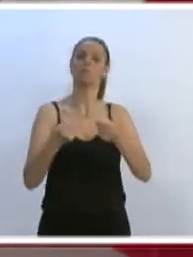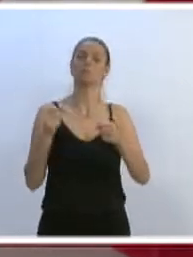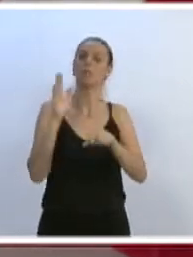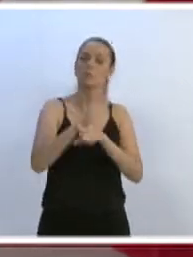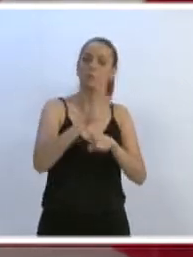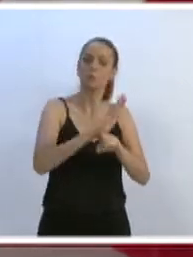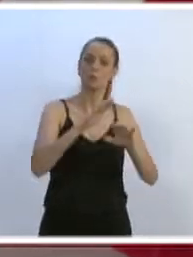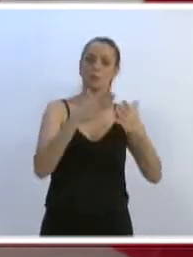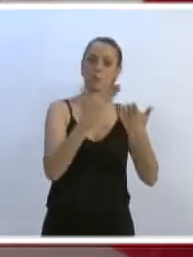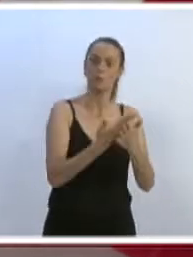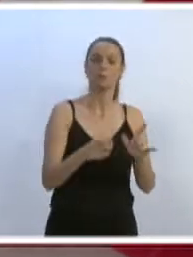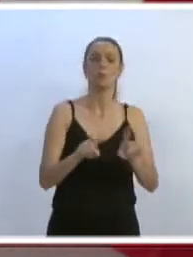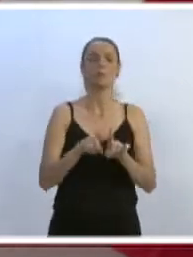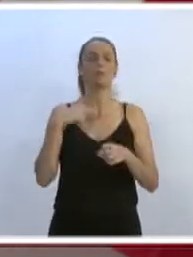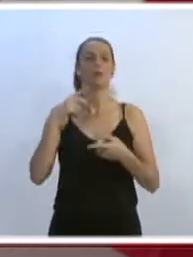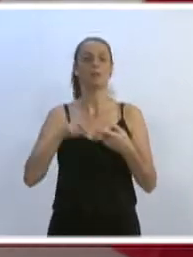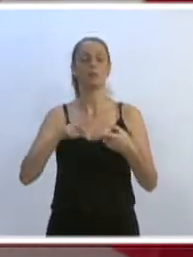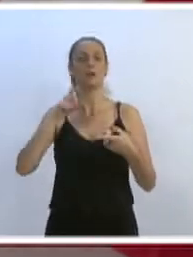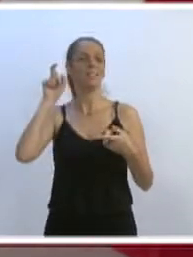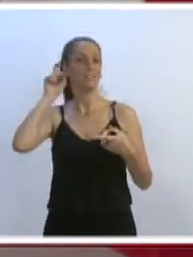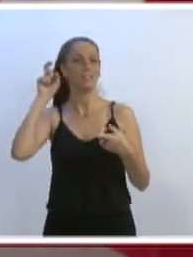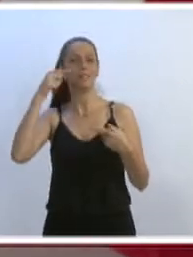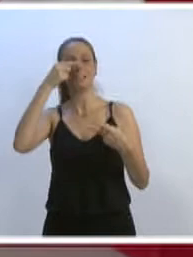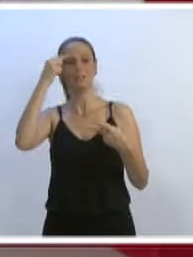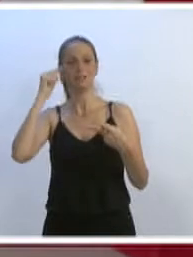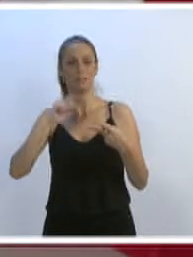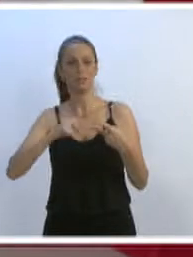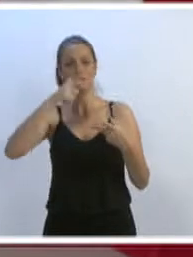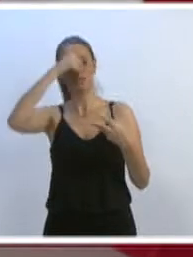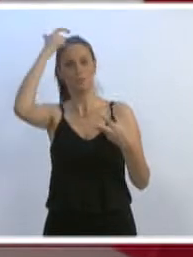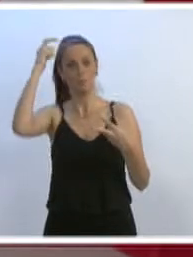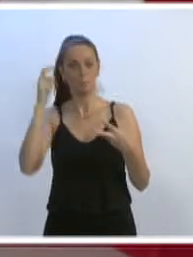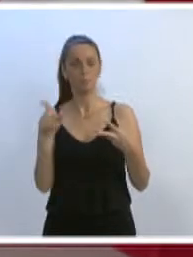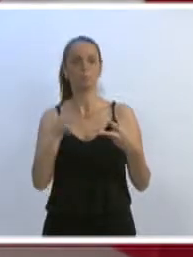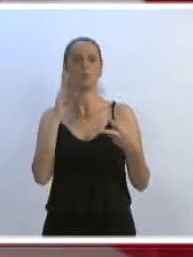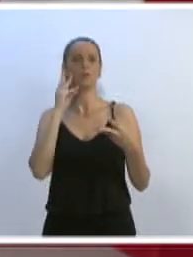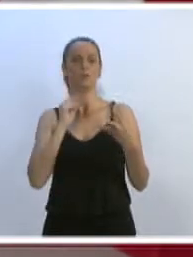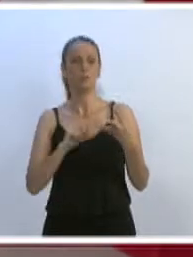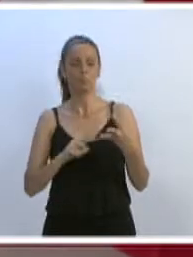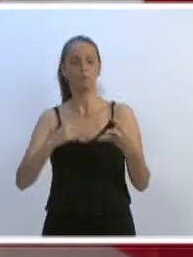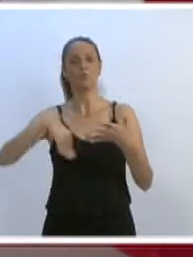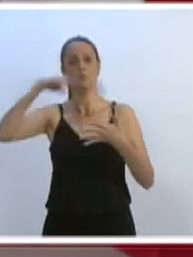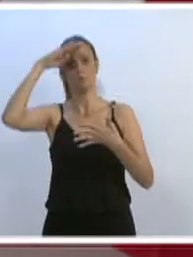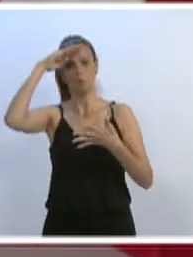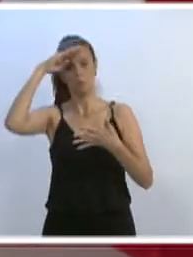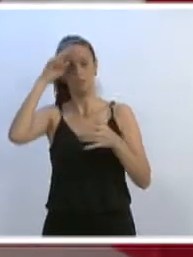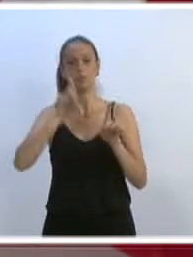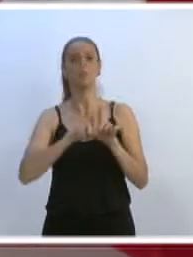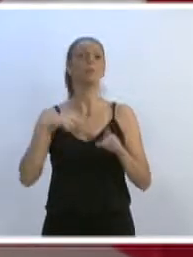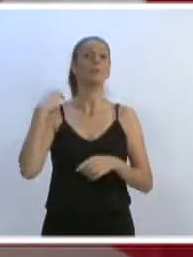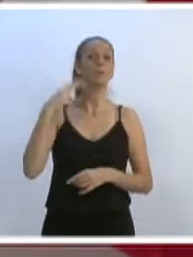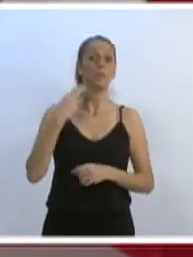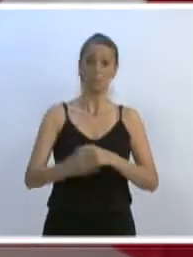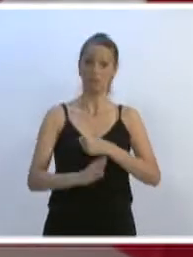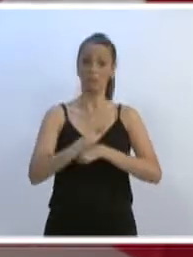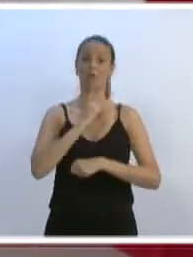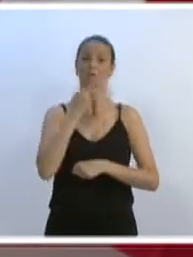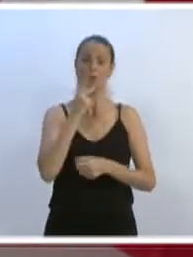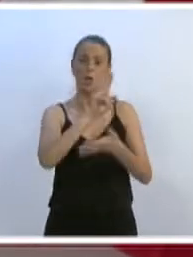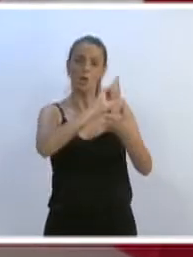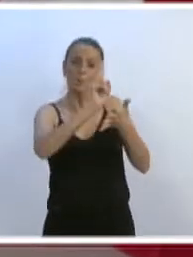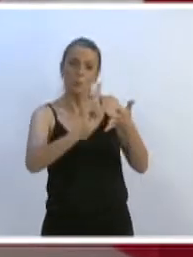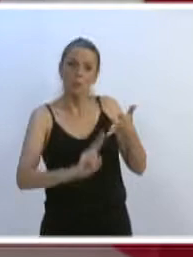sei muito bem o vereador ito vereador adriano pereira professor gilson o vereador jovino e vereador zeca bombeiro ela citou lá